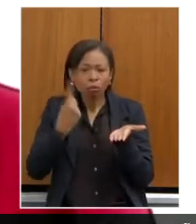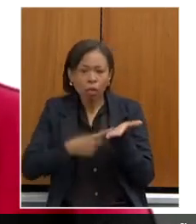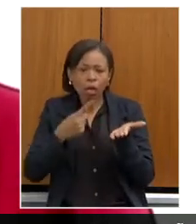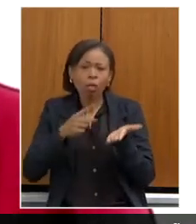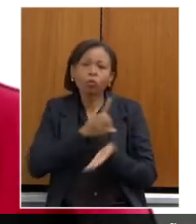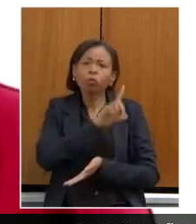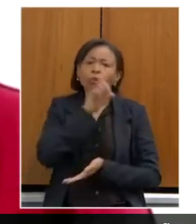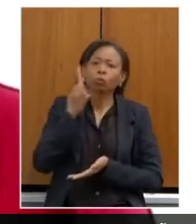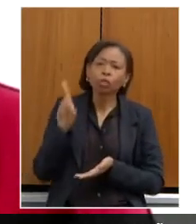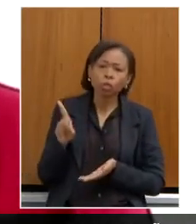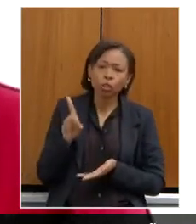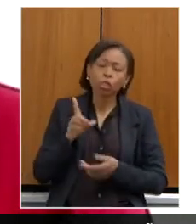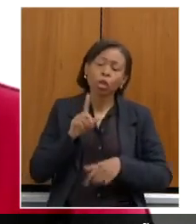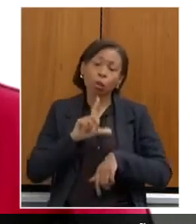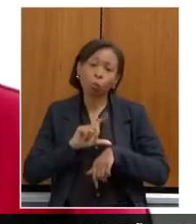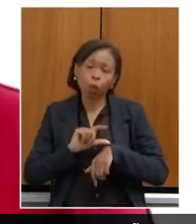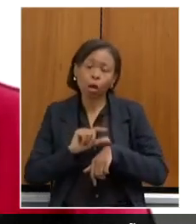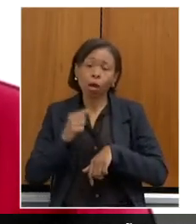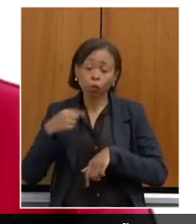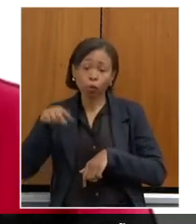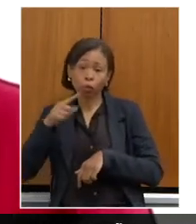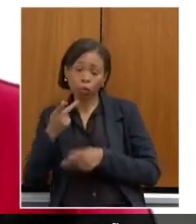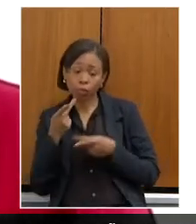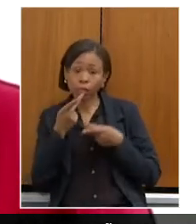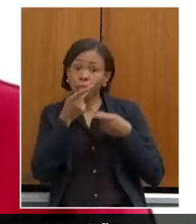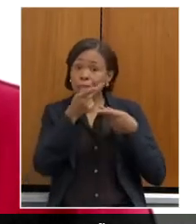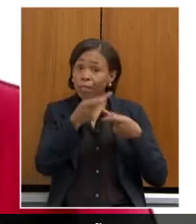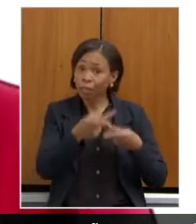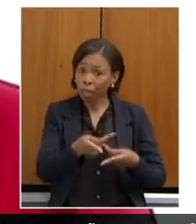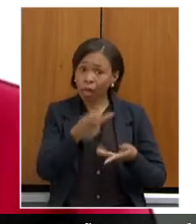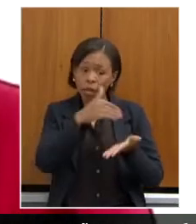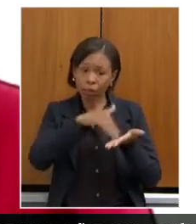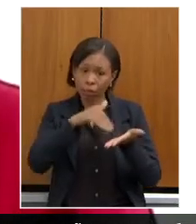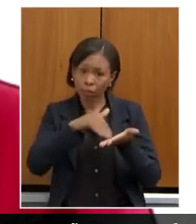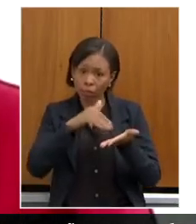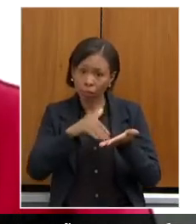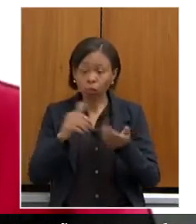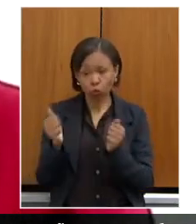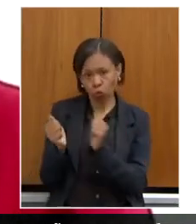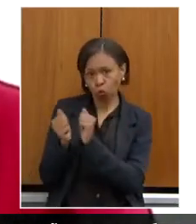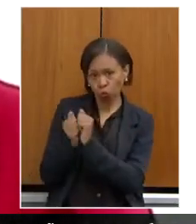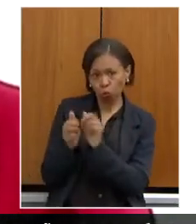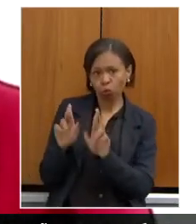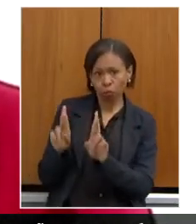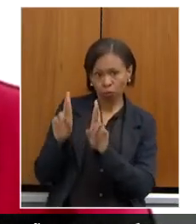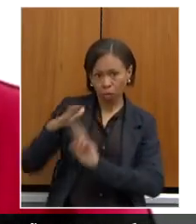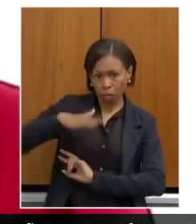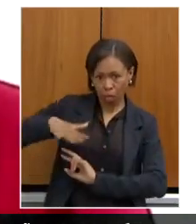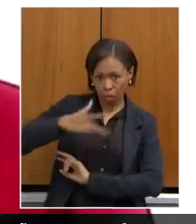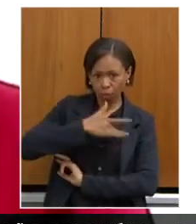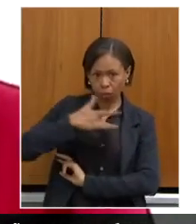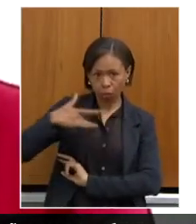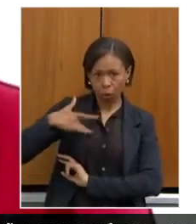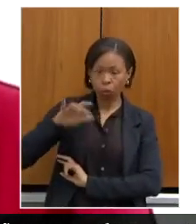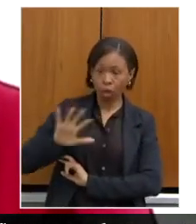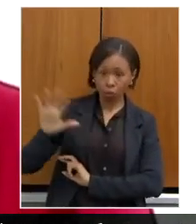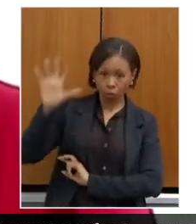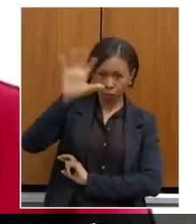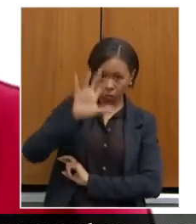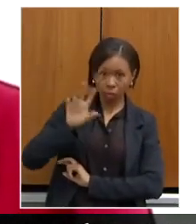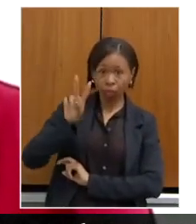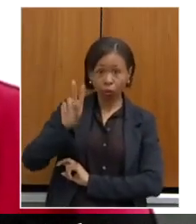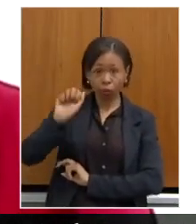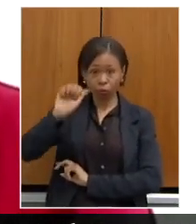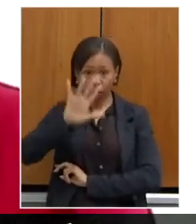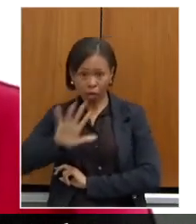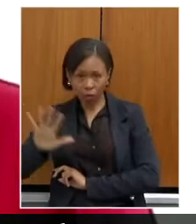gente pudesse seria a secretaria acompanhado dos responsáveis da área da saúde de ambas regiões tanto do Vale